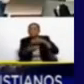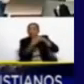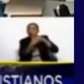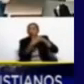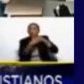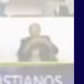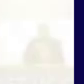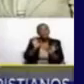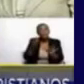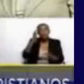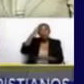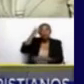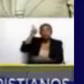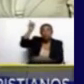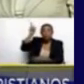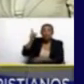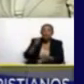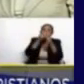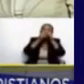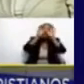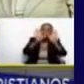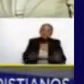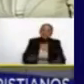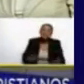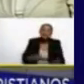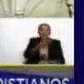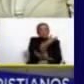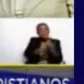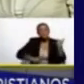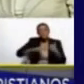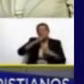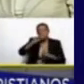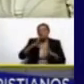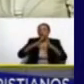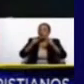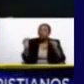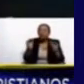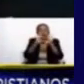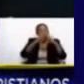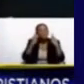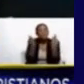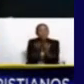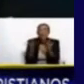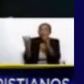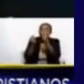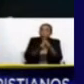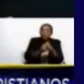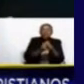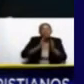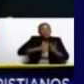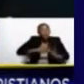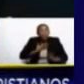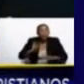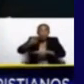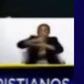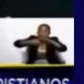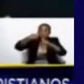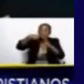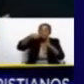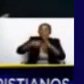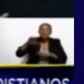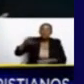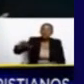mundo celo não bendiga senhor presidente com toda su famíia e Tod que go